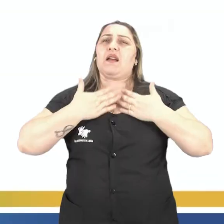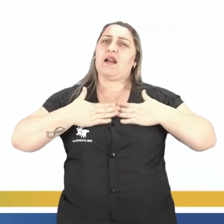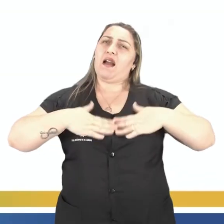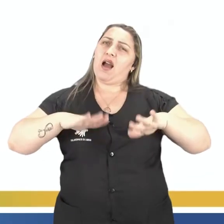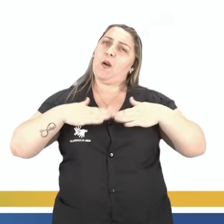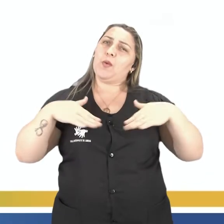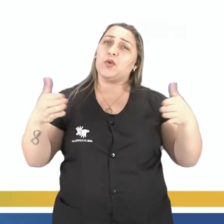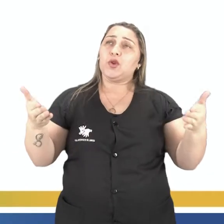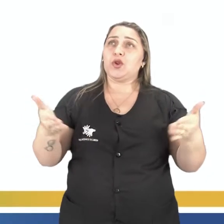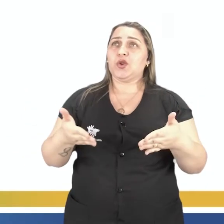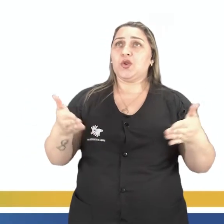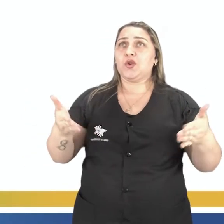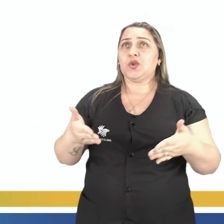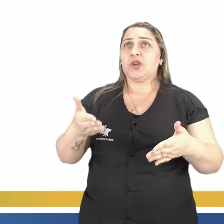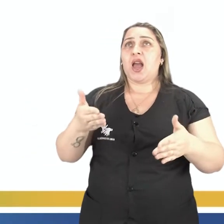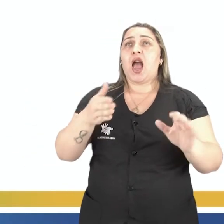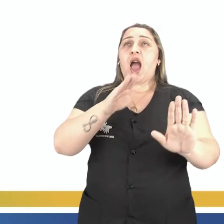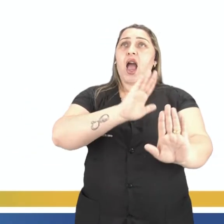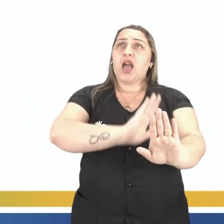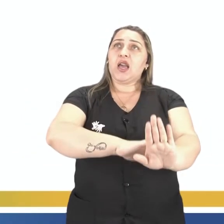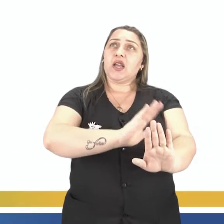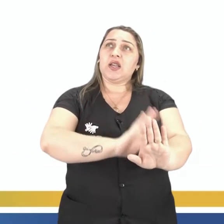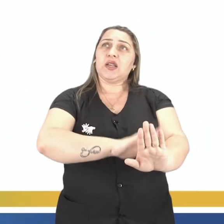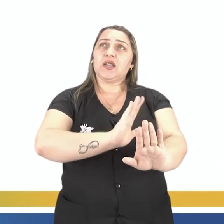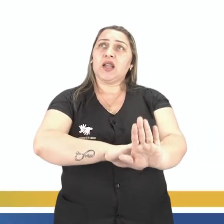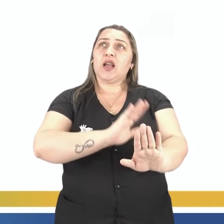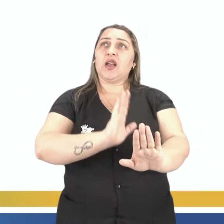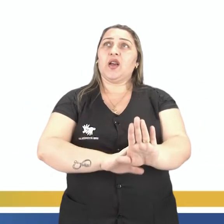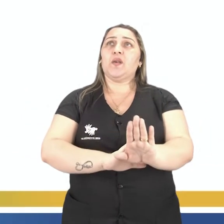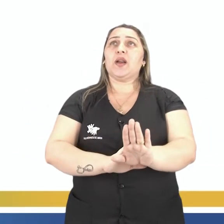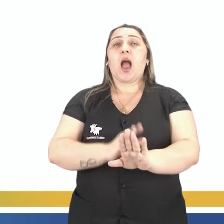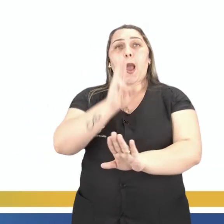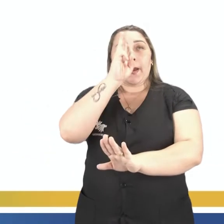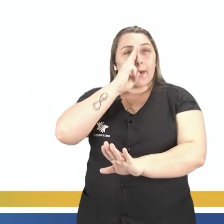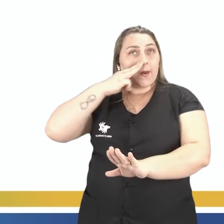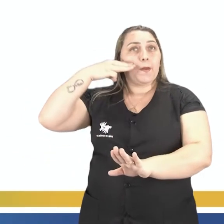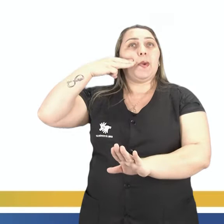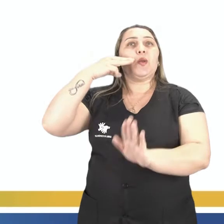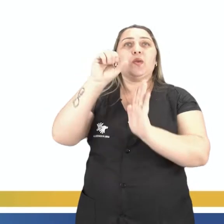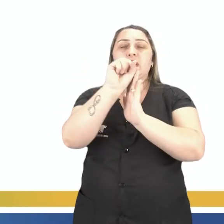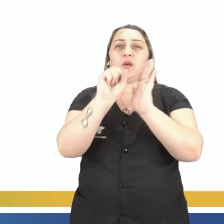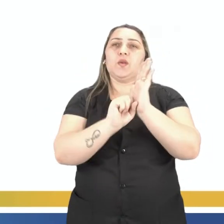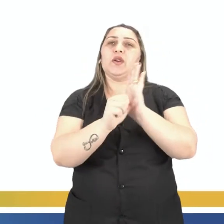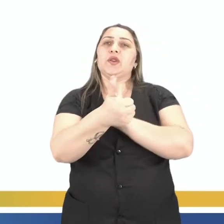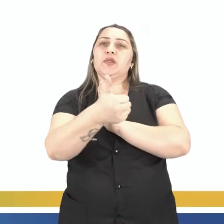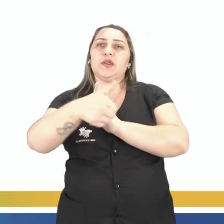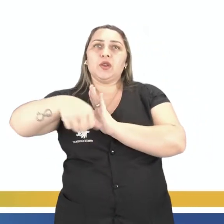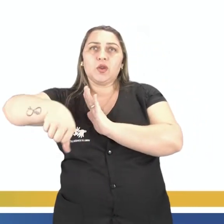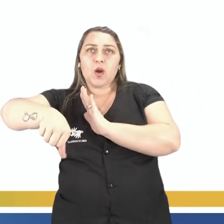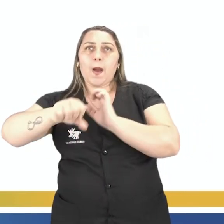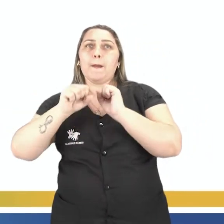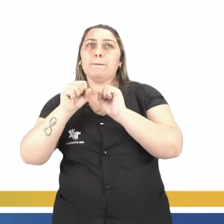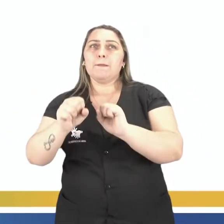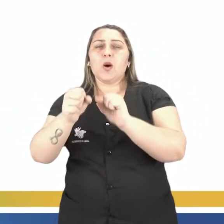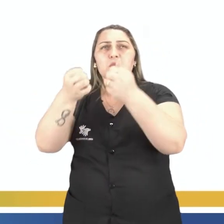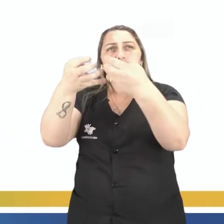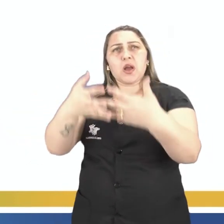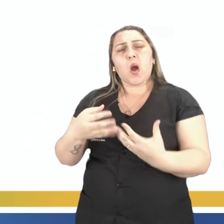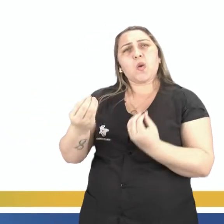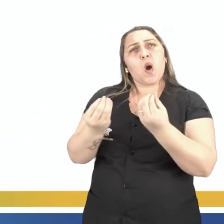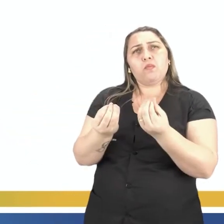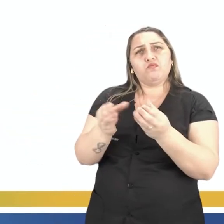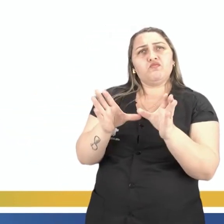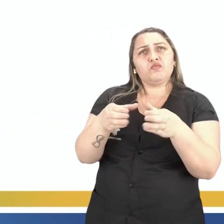esse de hoje. Então, a ideologia, tal como formulada por Karl Marx no século XIX, pode ser definida